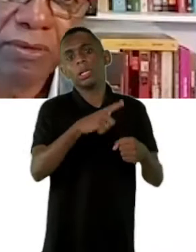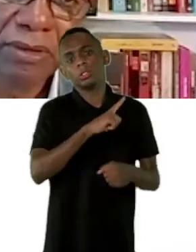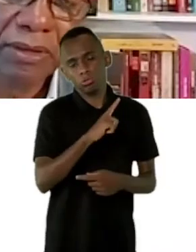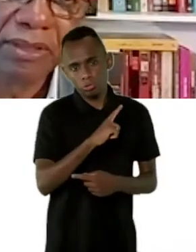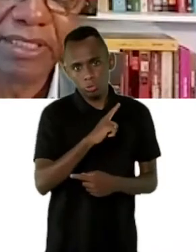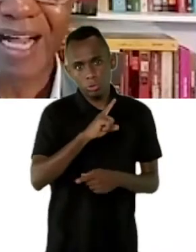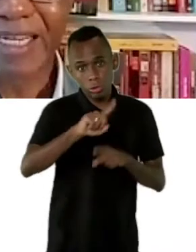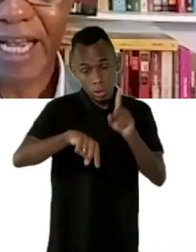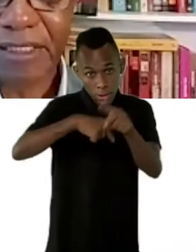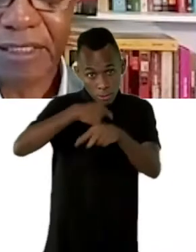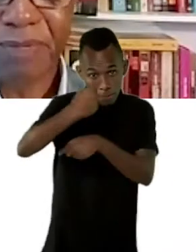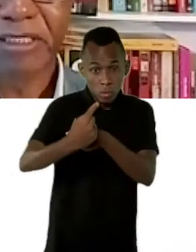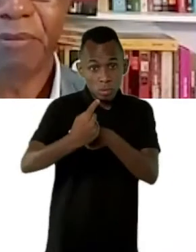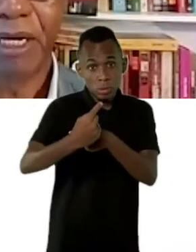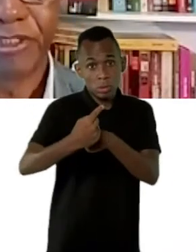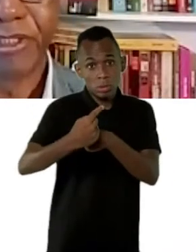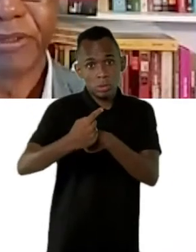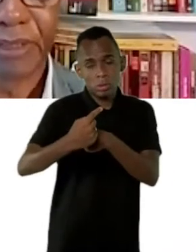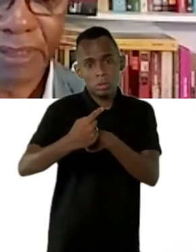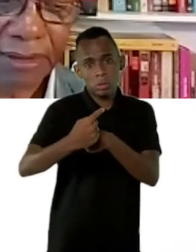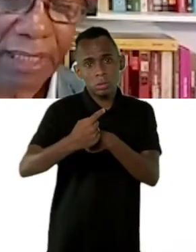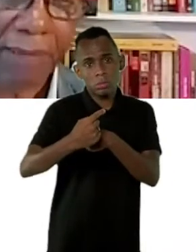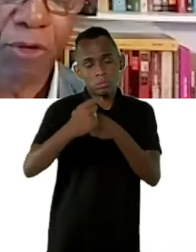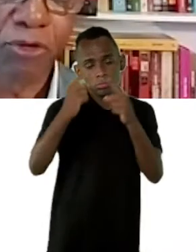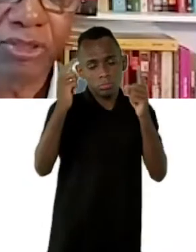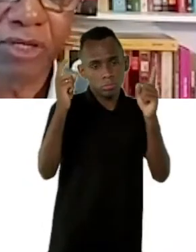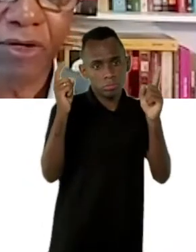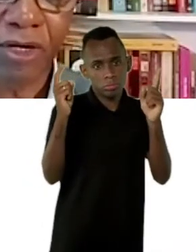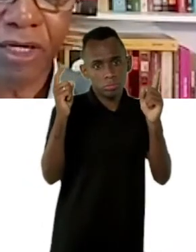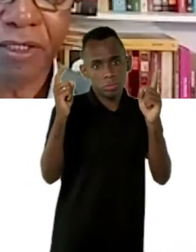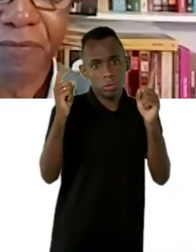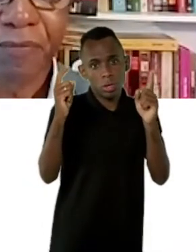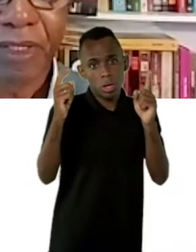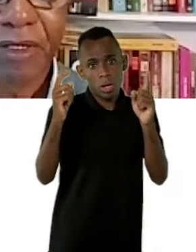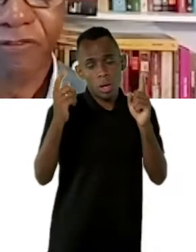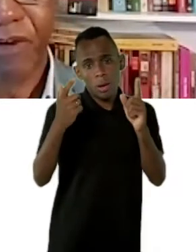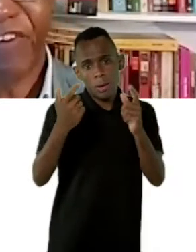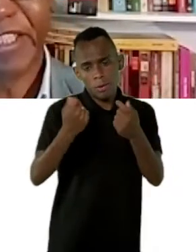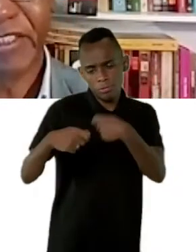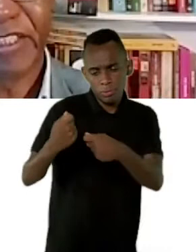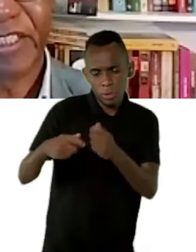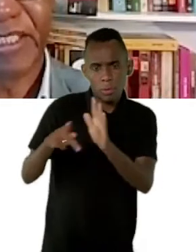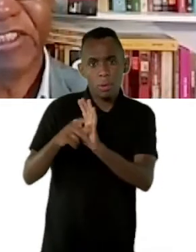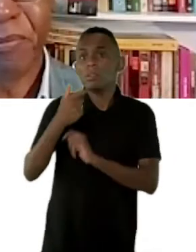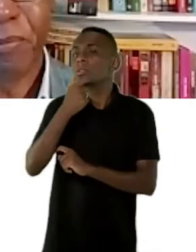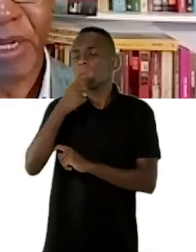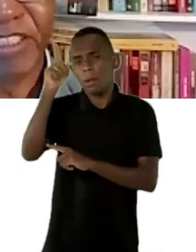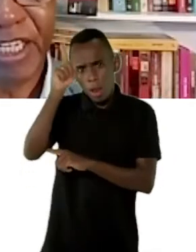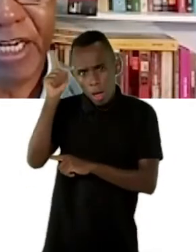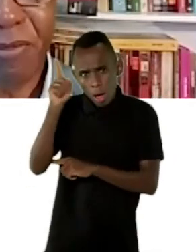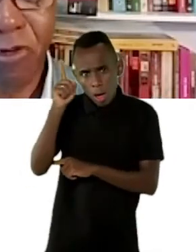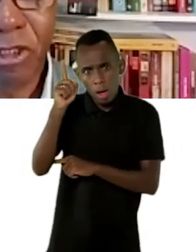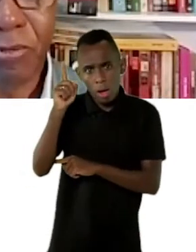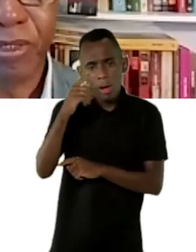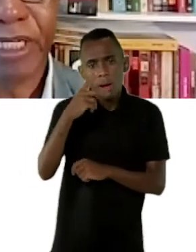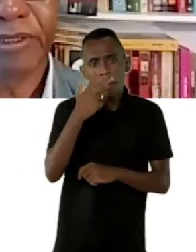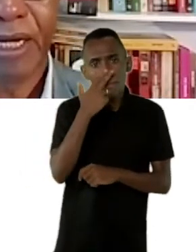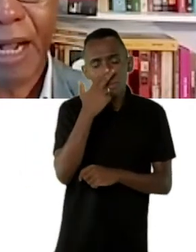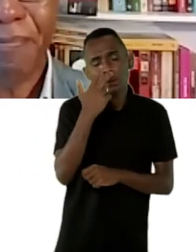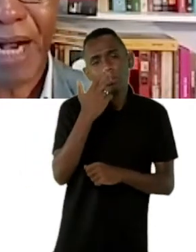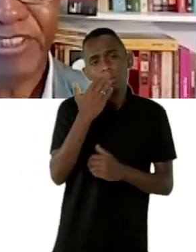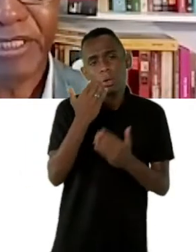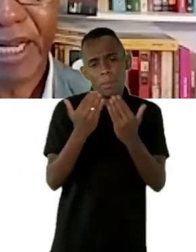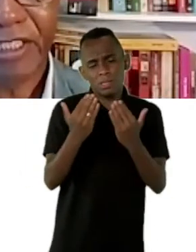o boom, quer dizer, a queda, basicamente, né, da Bolsa de Nova York, foi fazendo essas cidades empobrecerem muito,